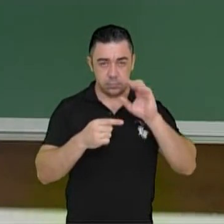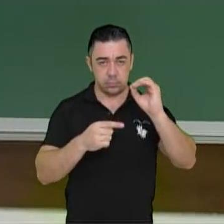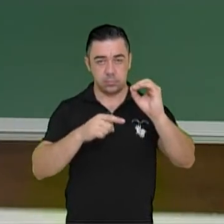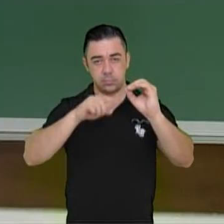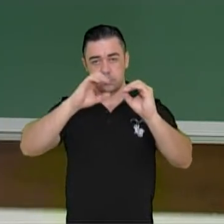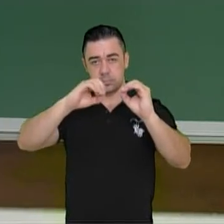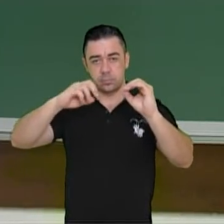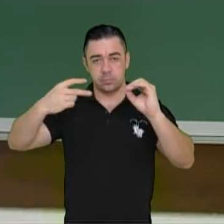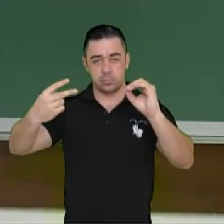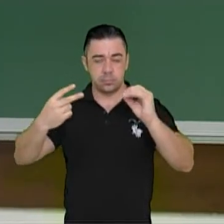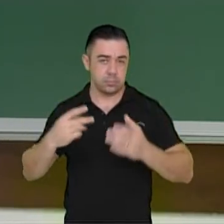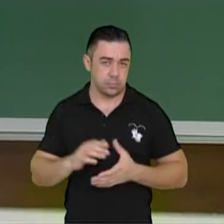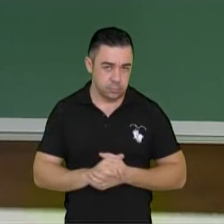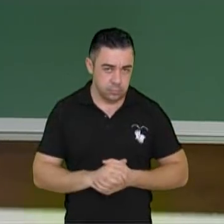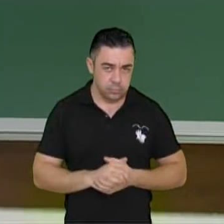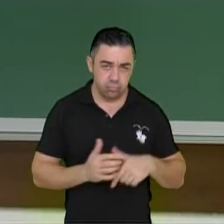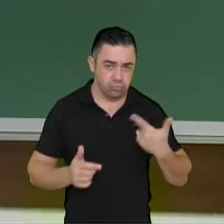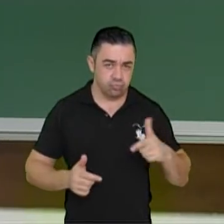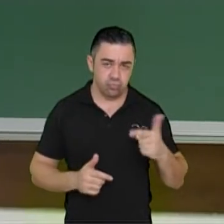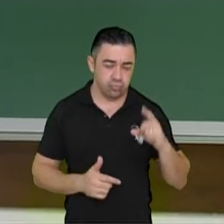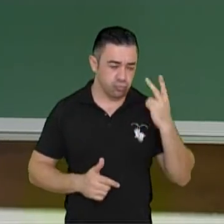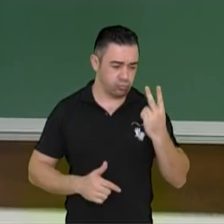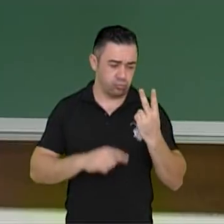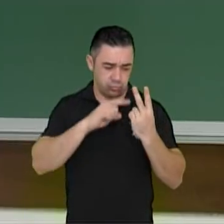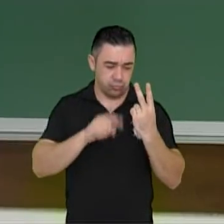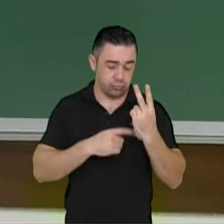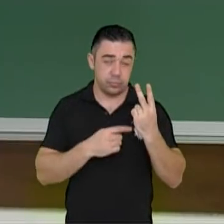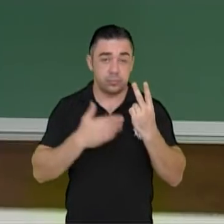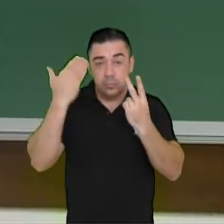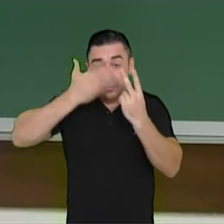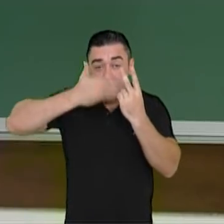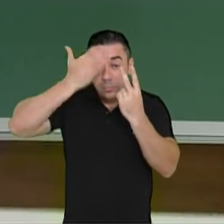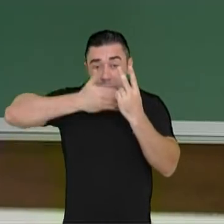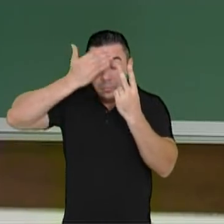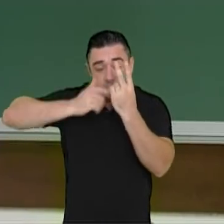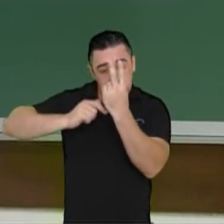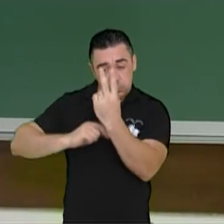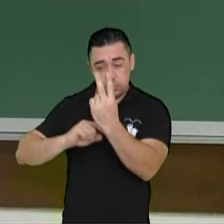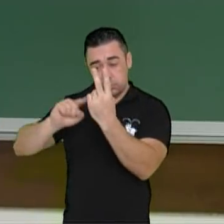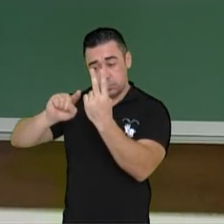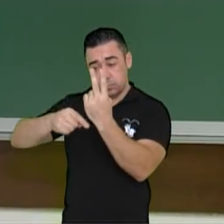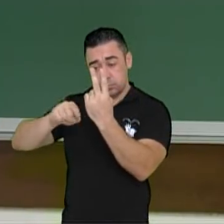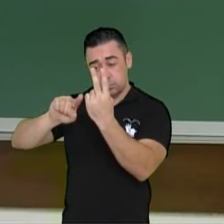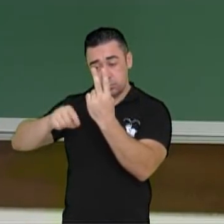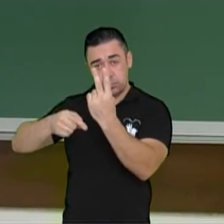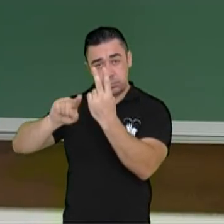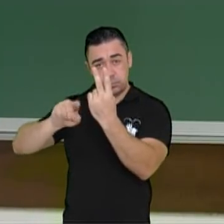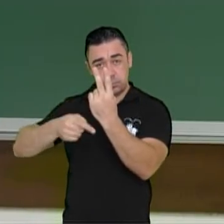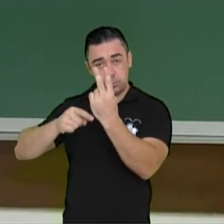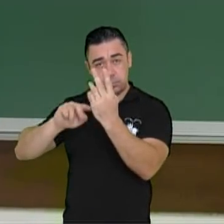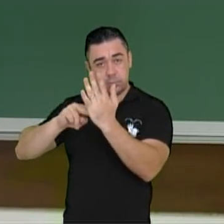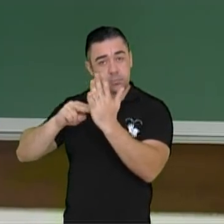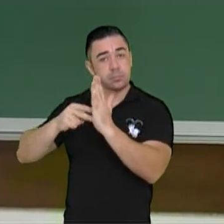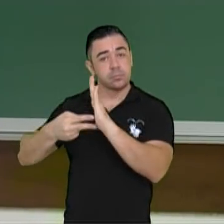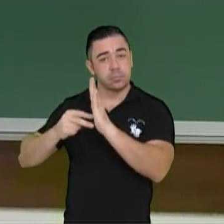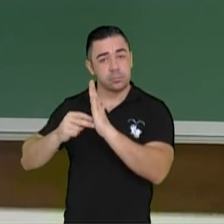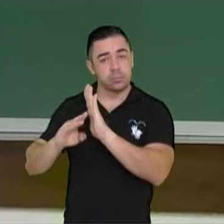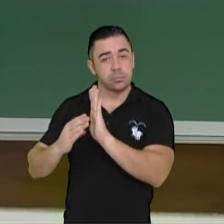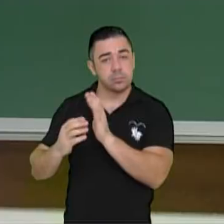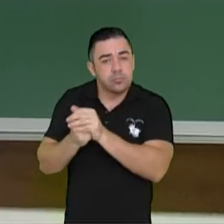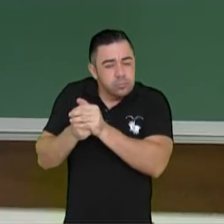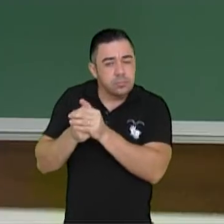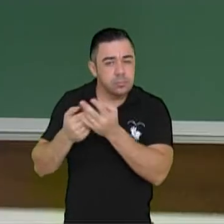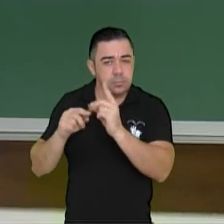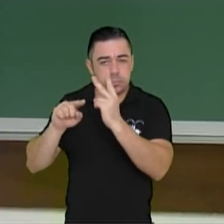tinha vírgula no número 2. Quando a vírgula não aparece no número, significa que ela está lá escondida